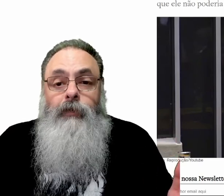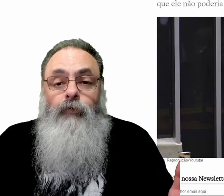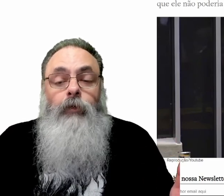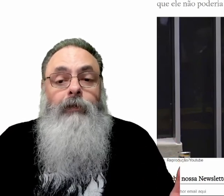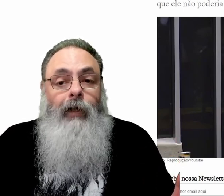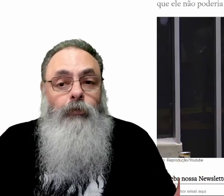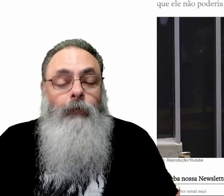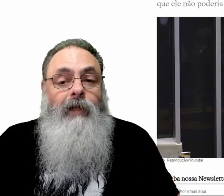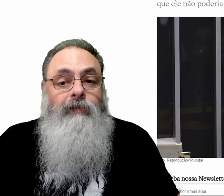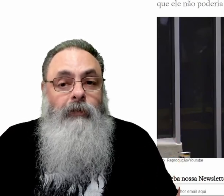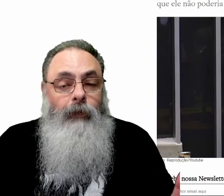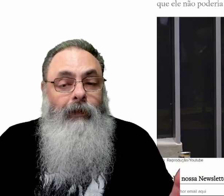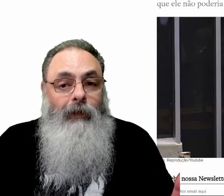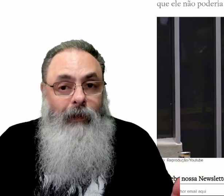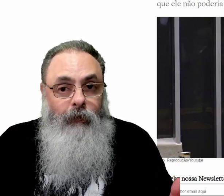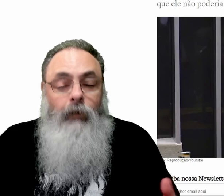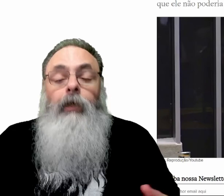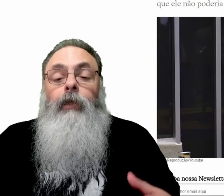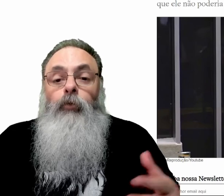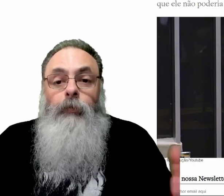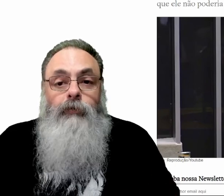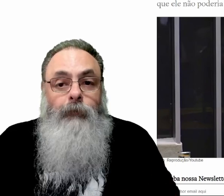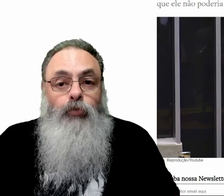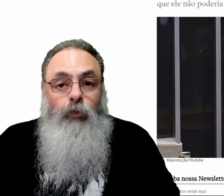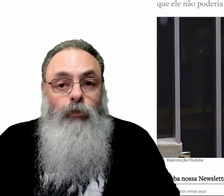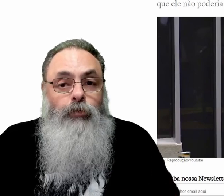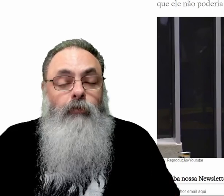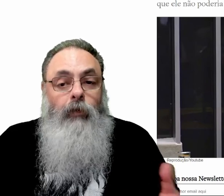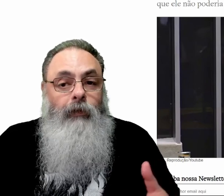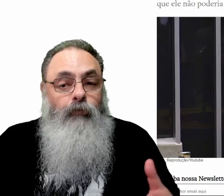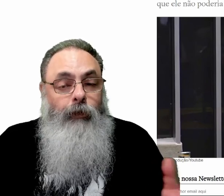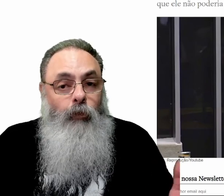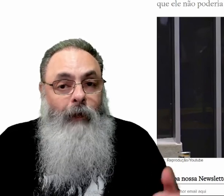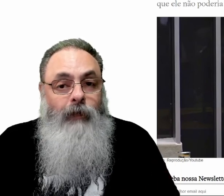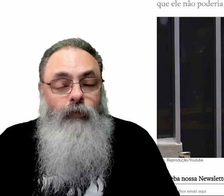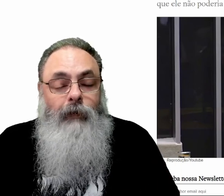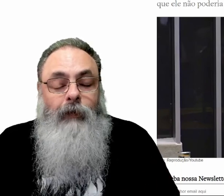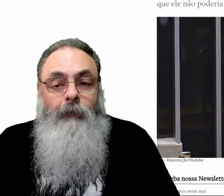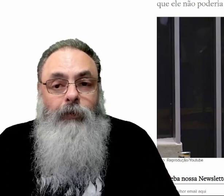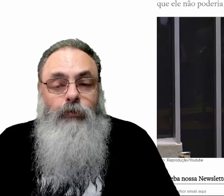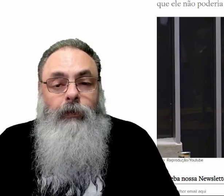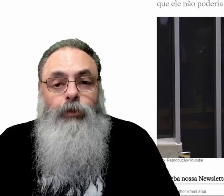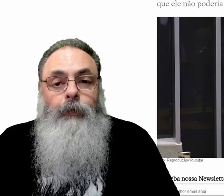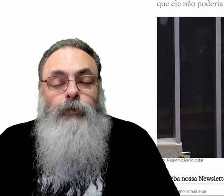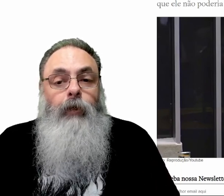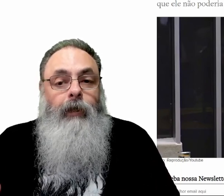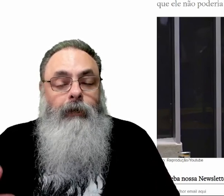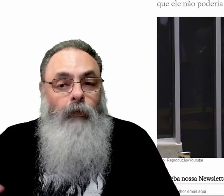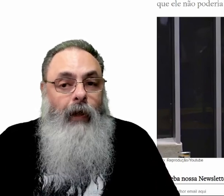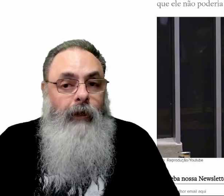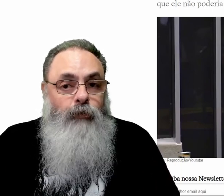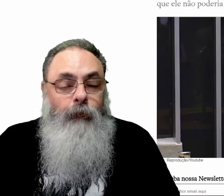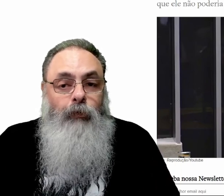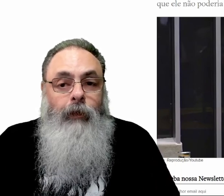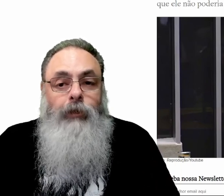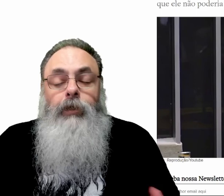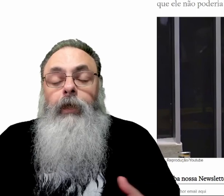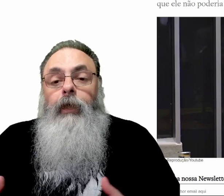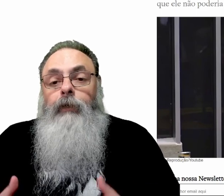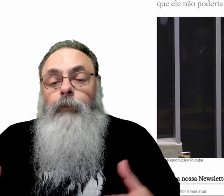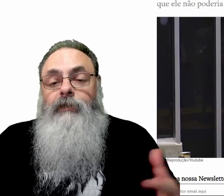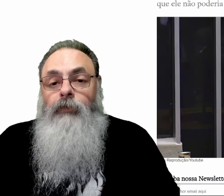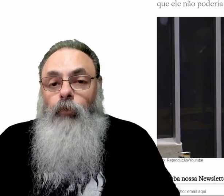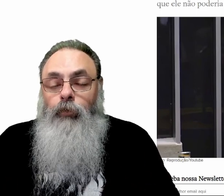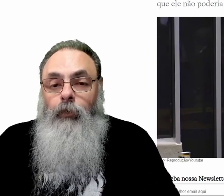mais votado do Brasil inteiro inúmeros absolutos de voto ele foi o mais votado impressionante mesmo o cara tem um Carisma muito grande